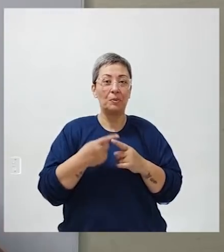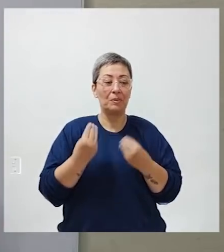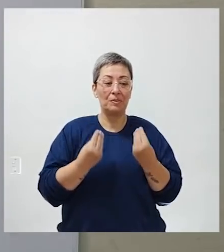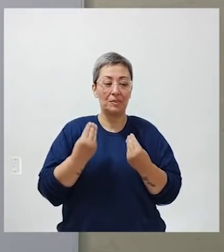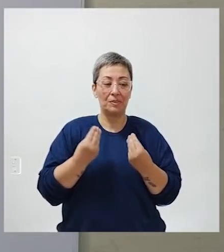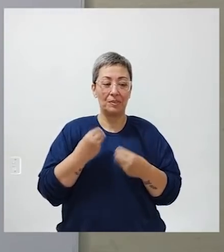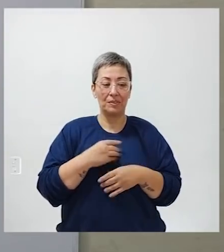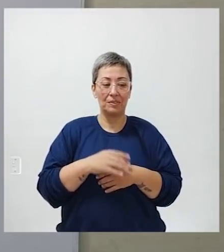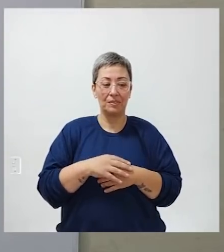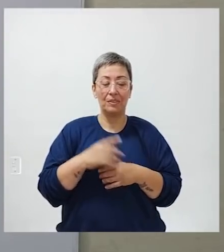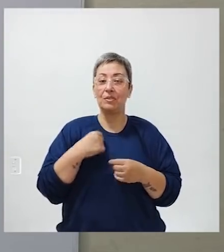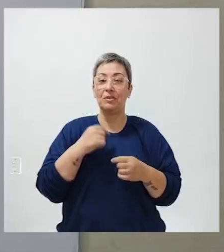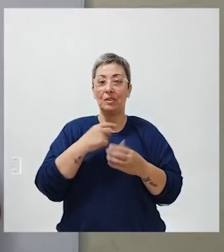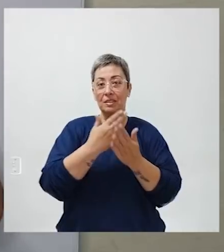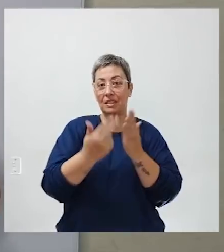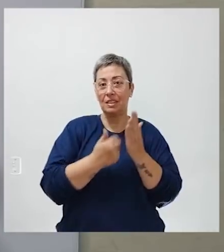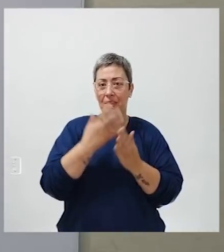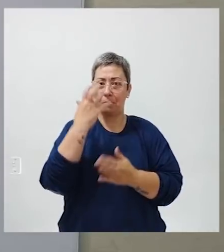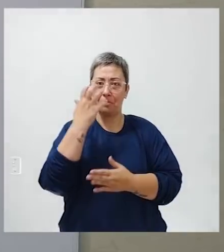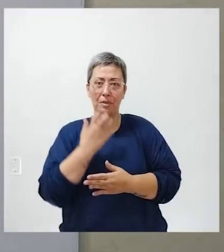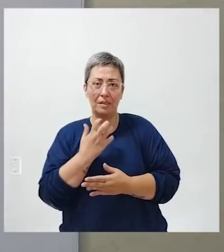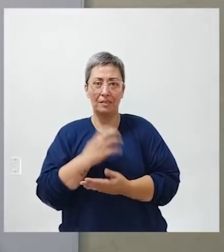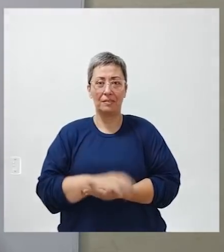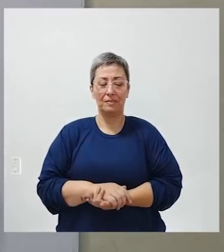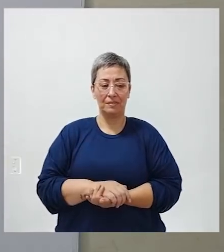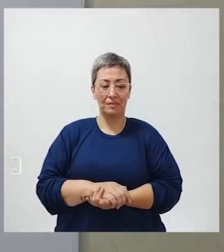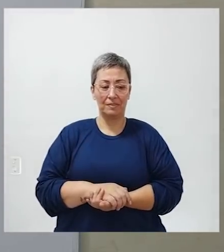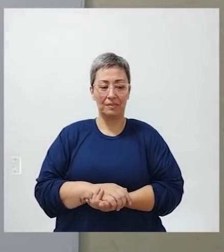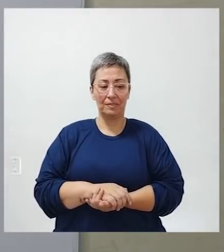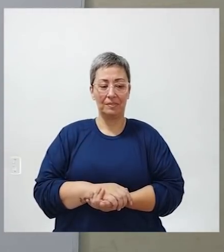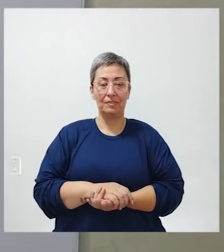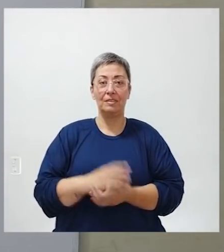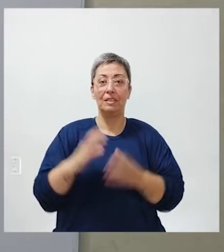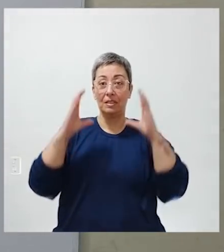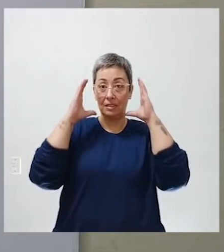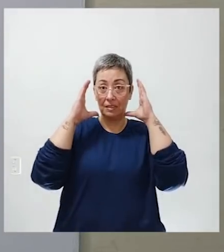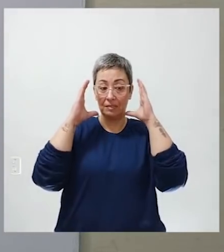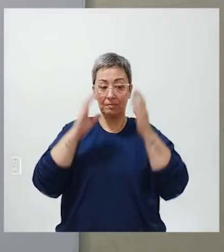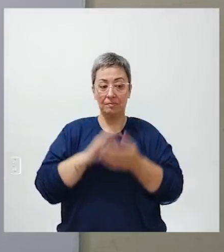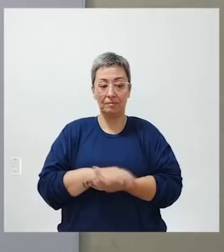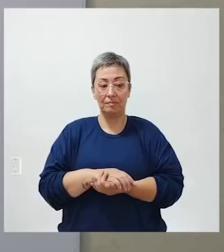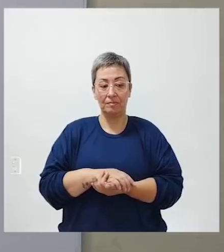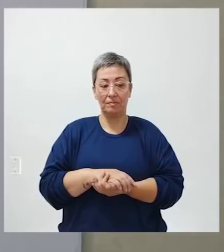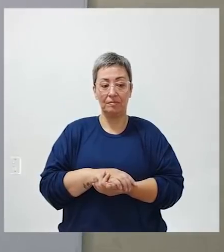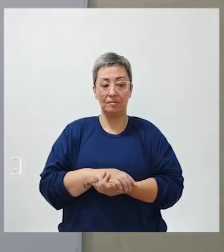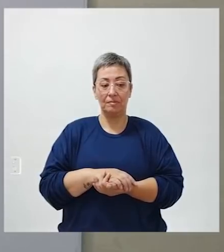ficou? Brava. Então faz a Alice brava aí. A cabeça.